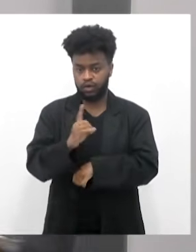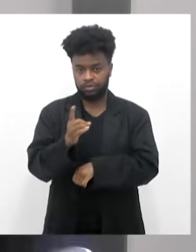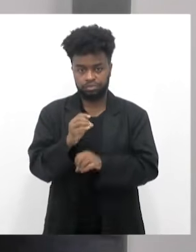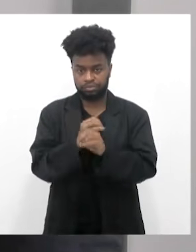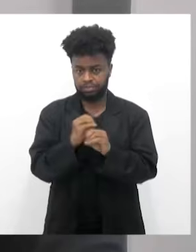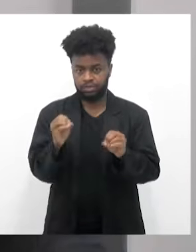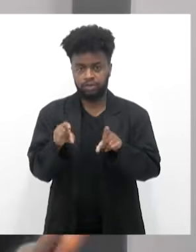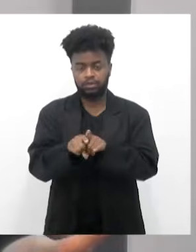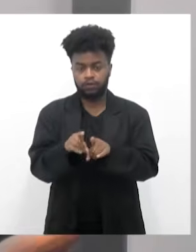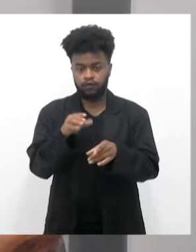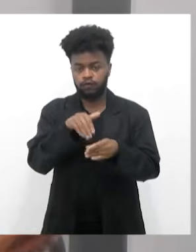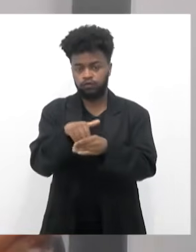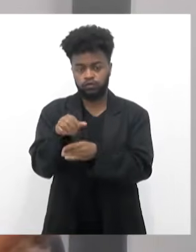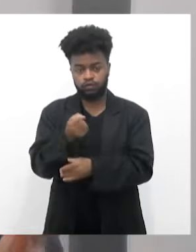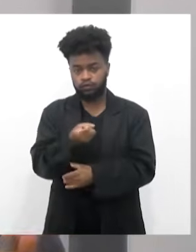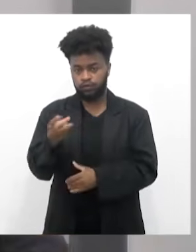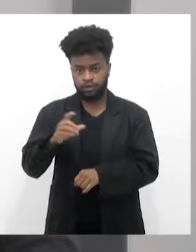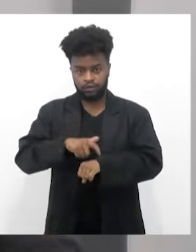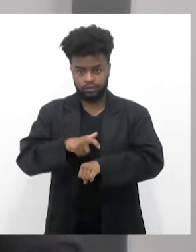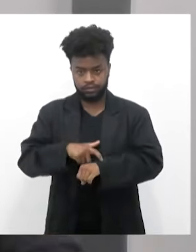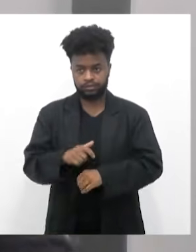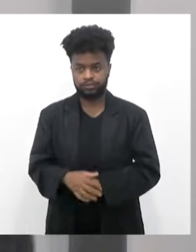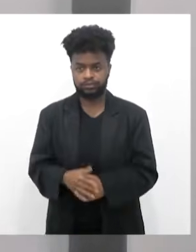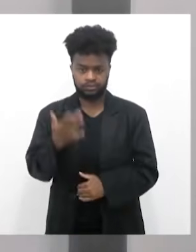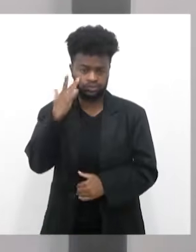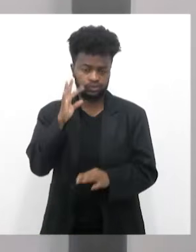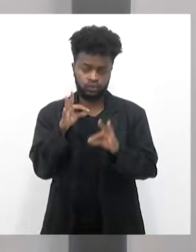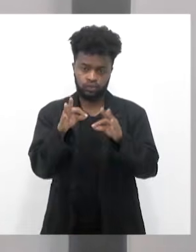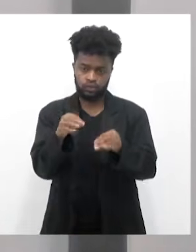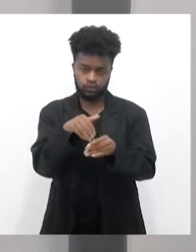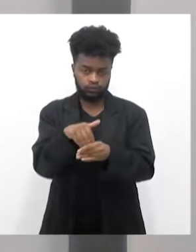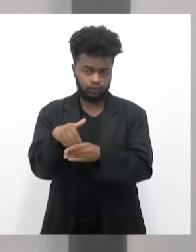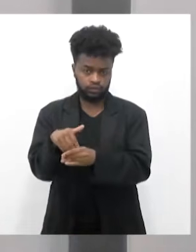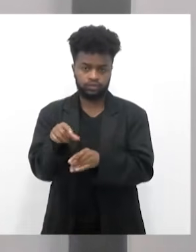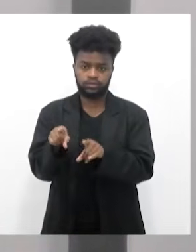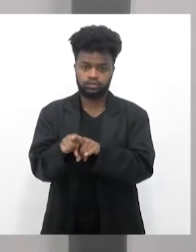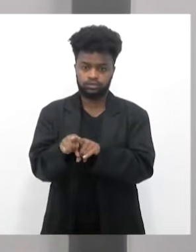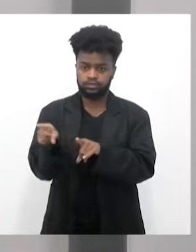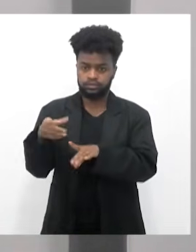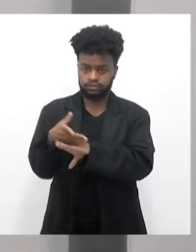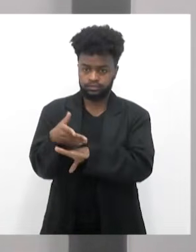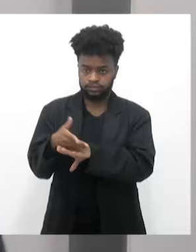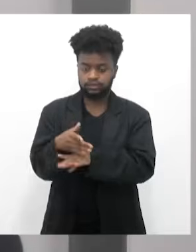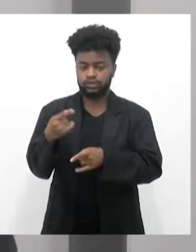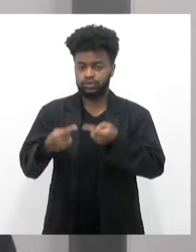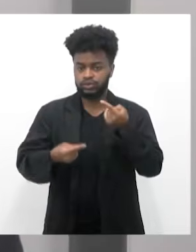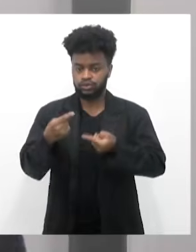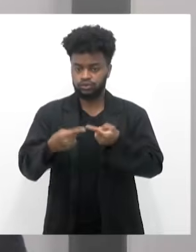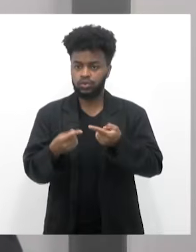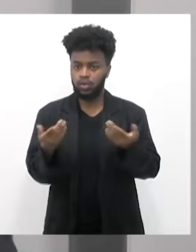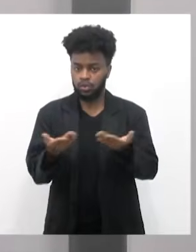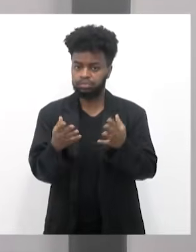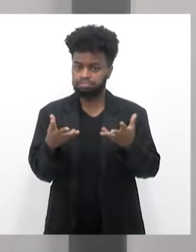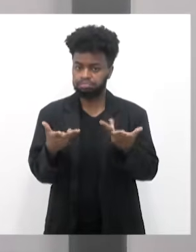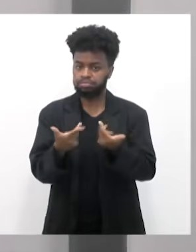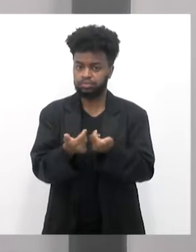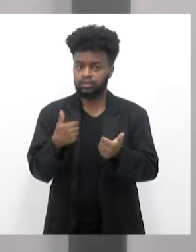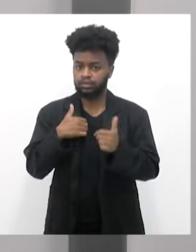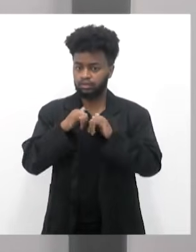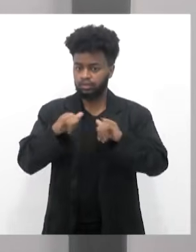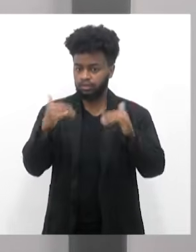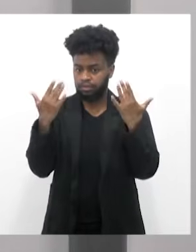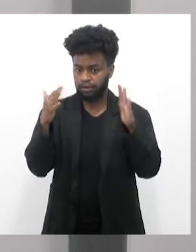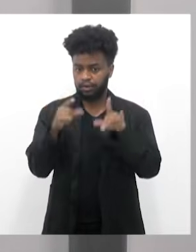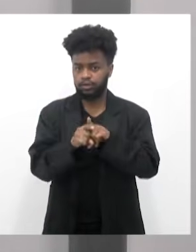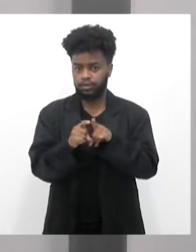já votou inúmeras vezes. Acho que em todos os processos de votação, o deputado e hoje discutiu com habilidade a matéria. Parabenizar e